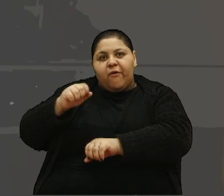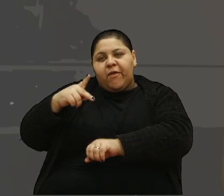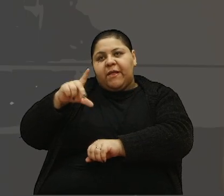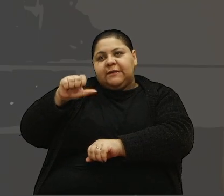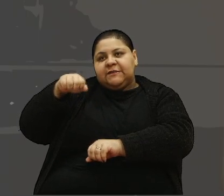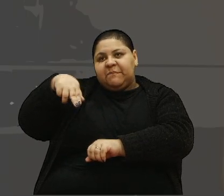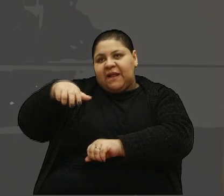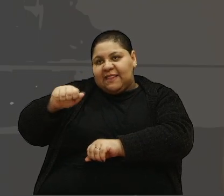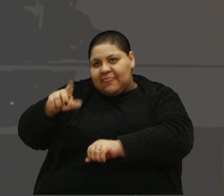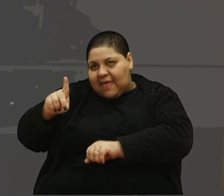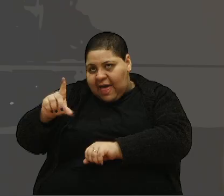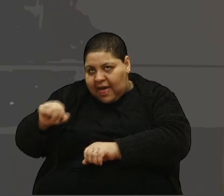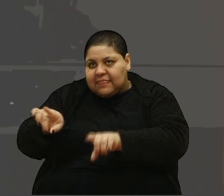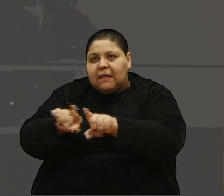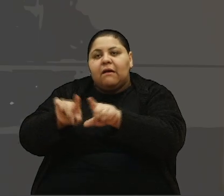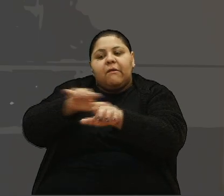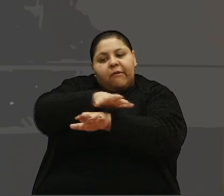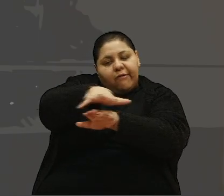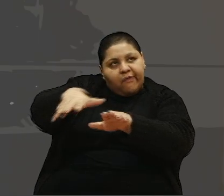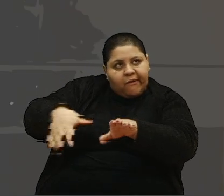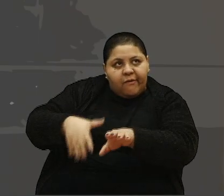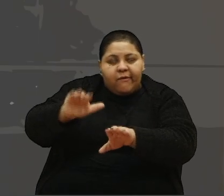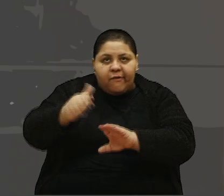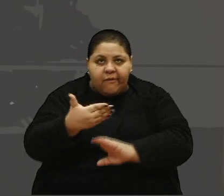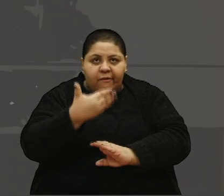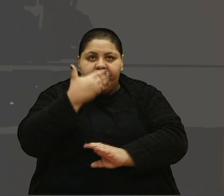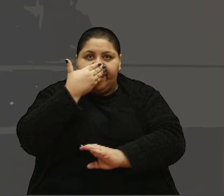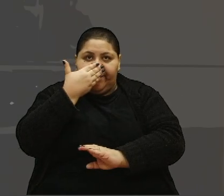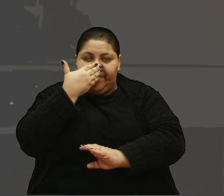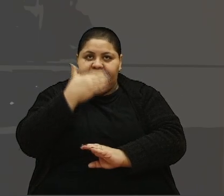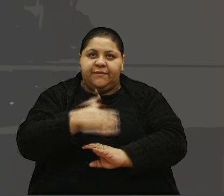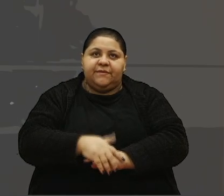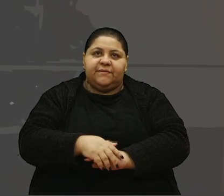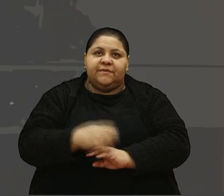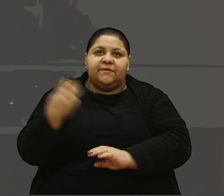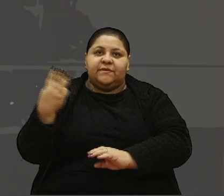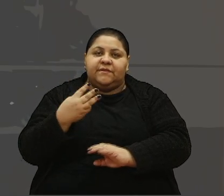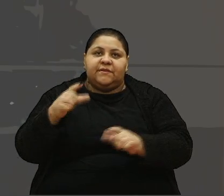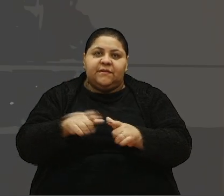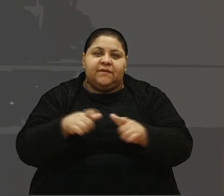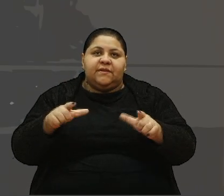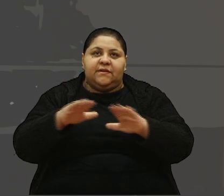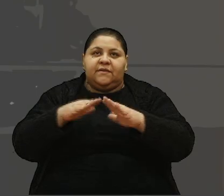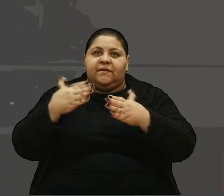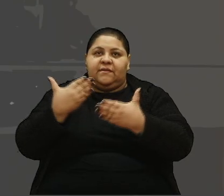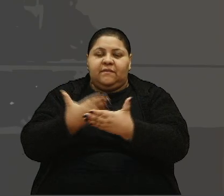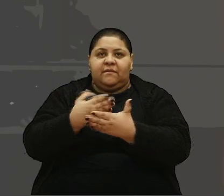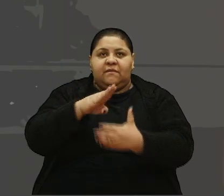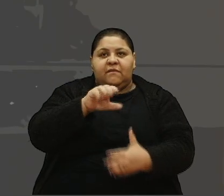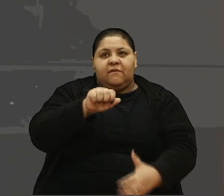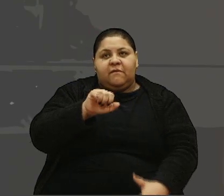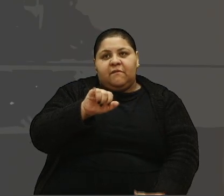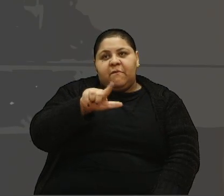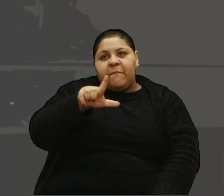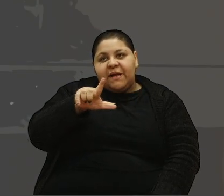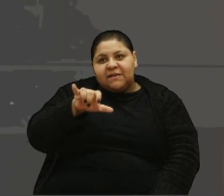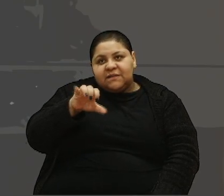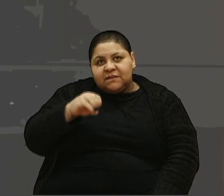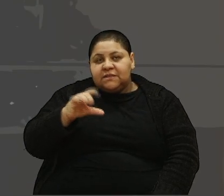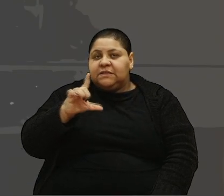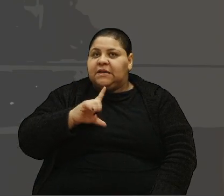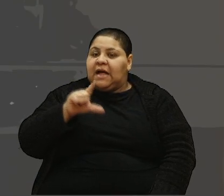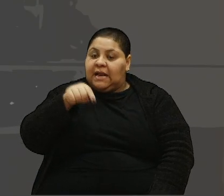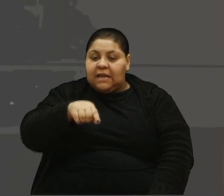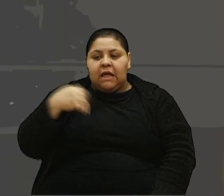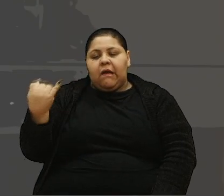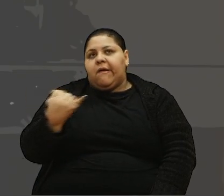Arcobaleno, ali na frente da terceira maior escola de Caxias, que é Basílio Katchenko, ali é de extrema